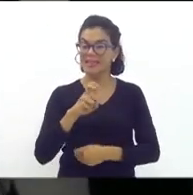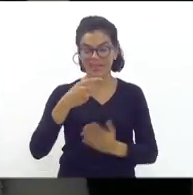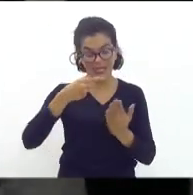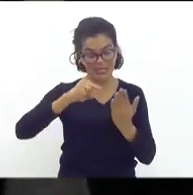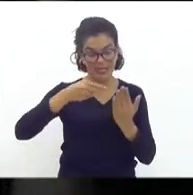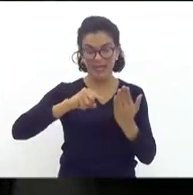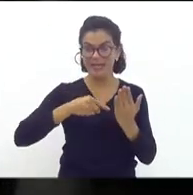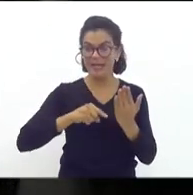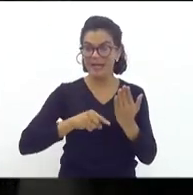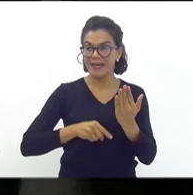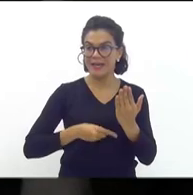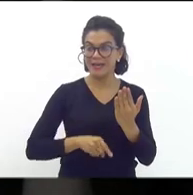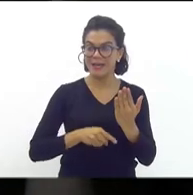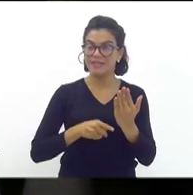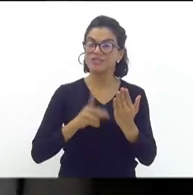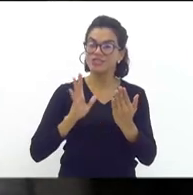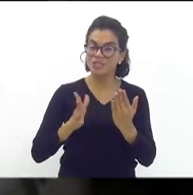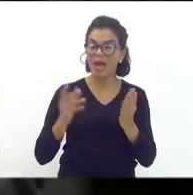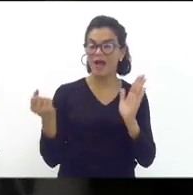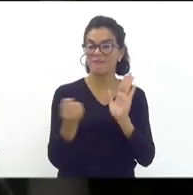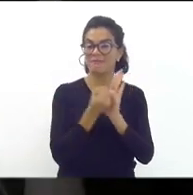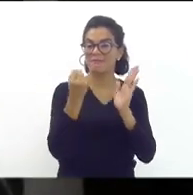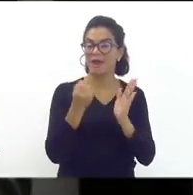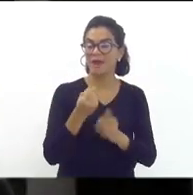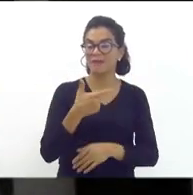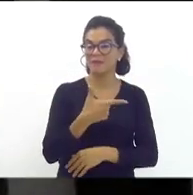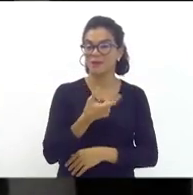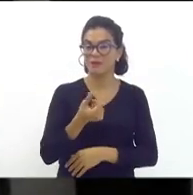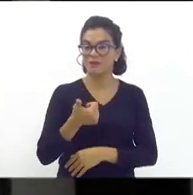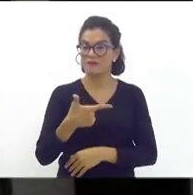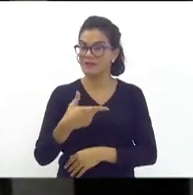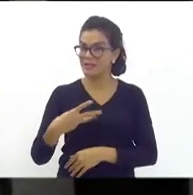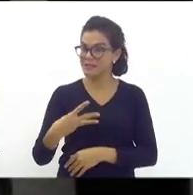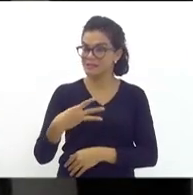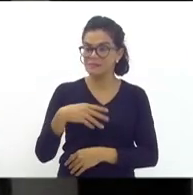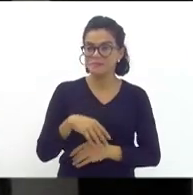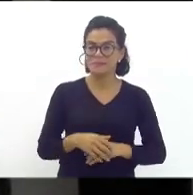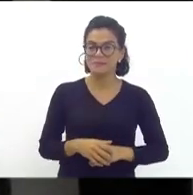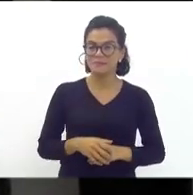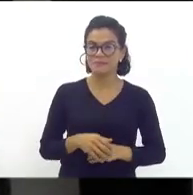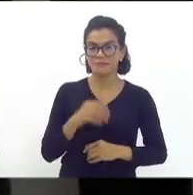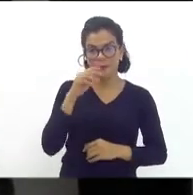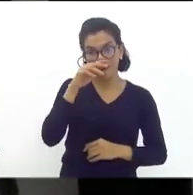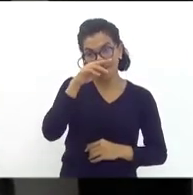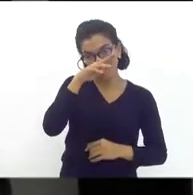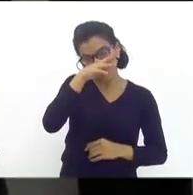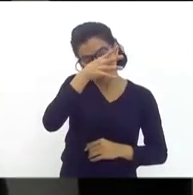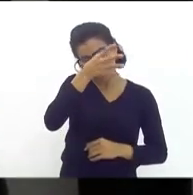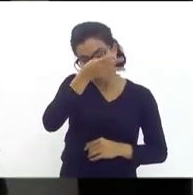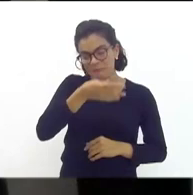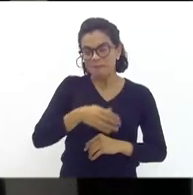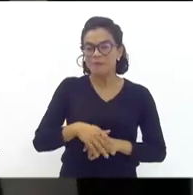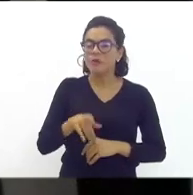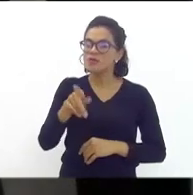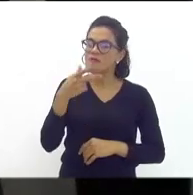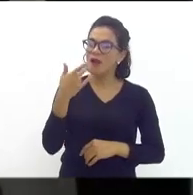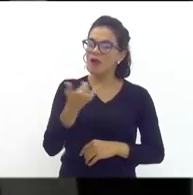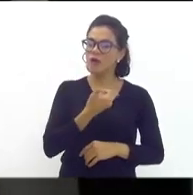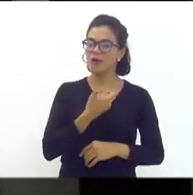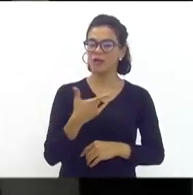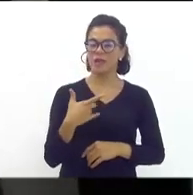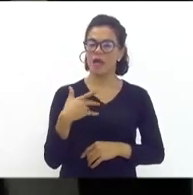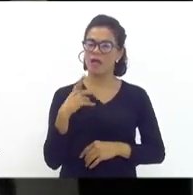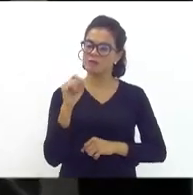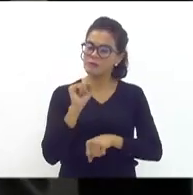né previsto para 2023 como é que tá o senhor falou que tá previsto para concluir